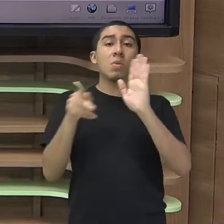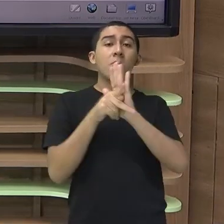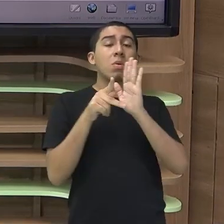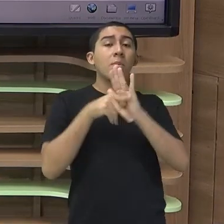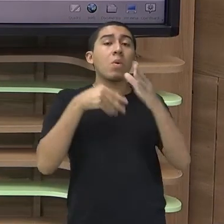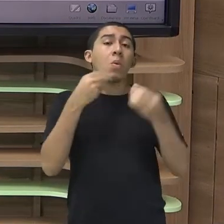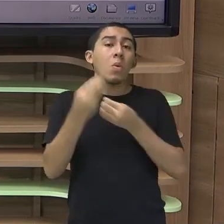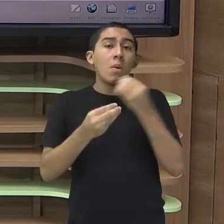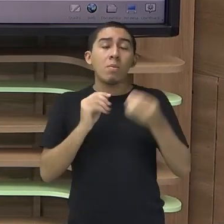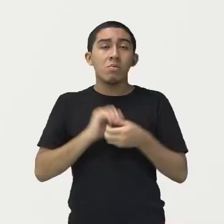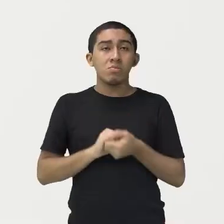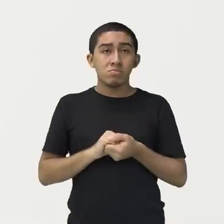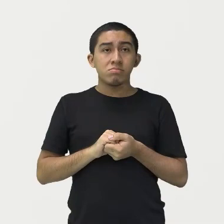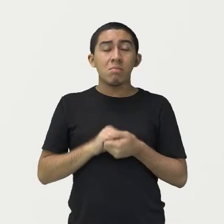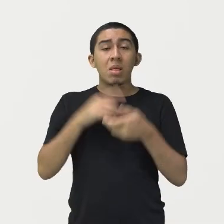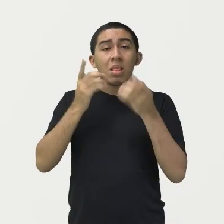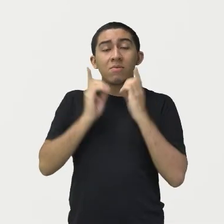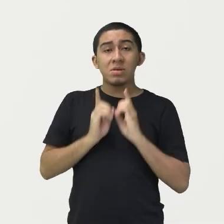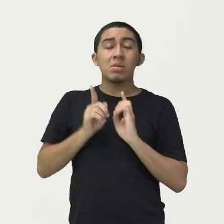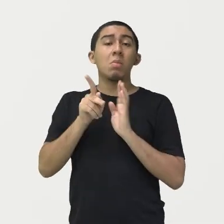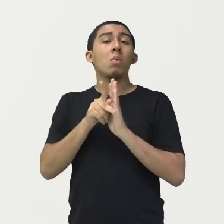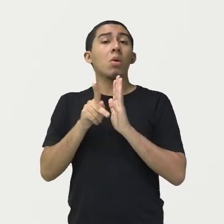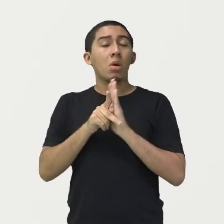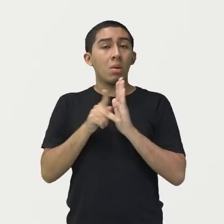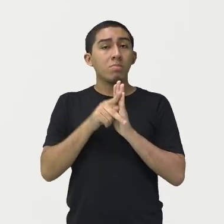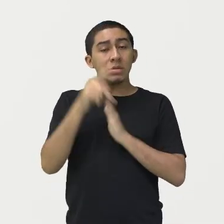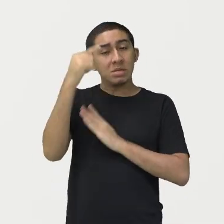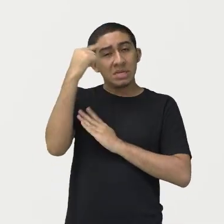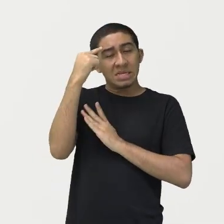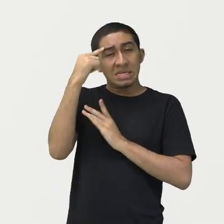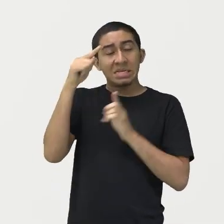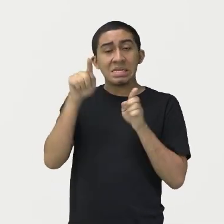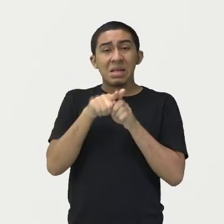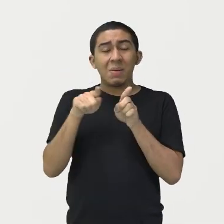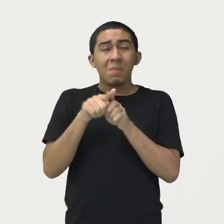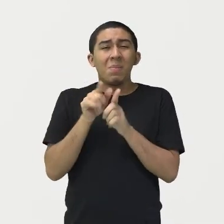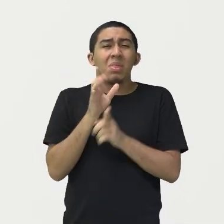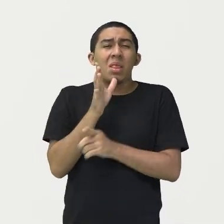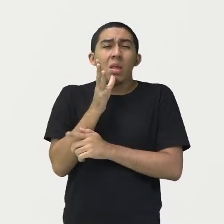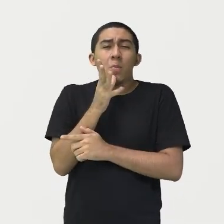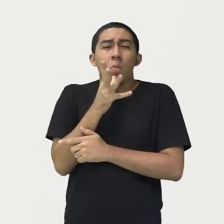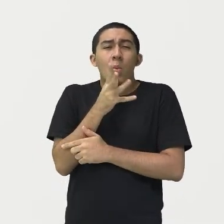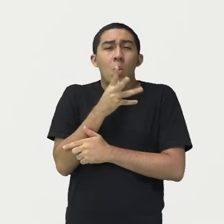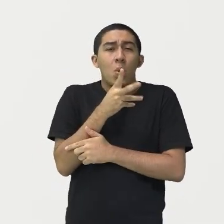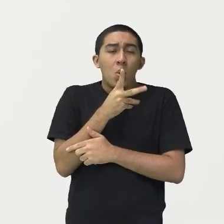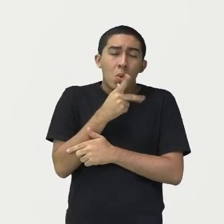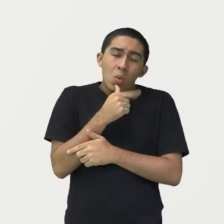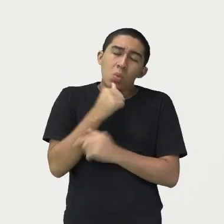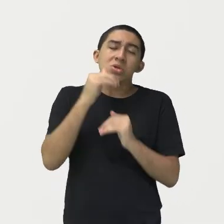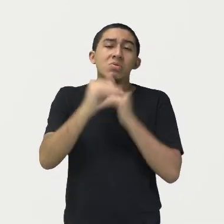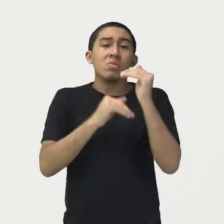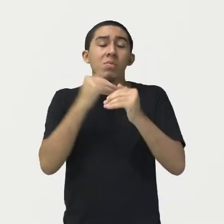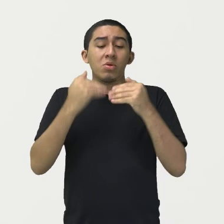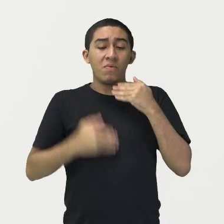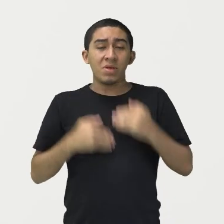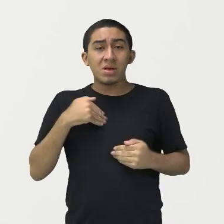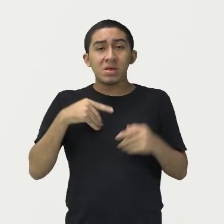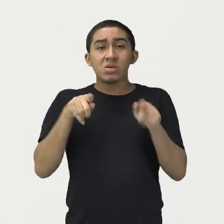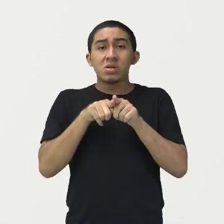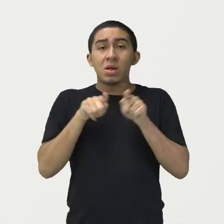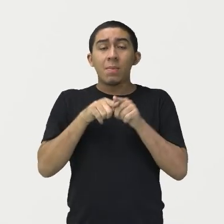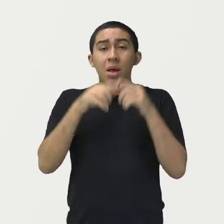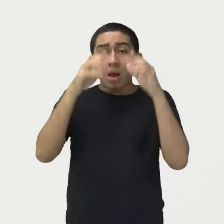por deficiências intelectuais e retardo no desenvolvimento físico, cabeça pequena,